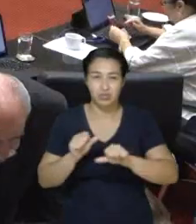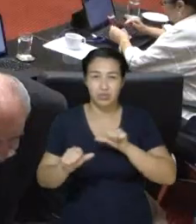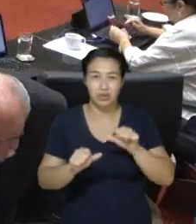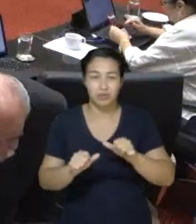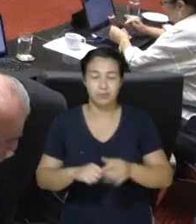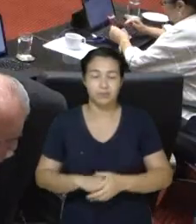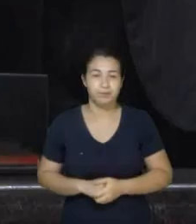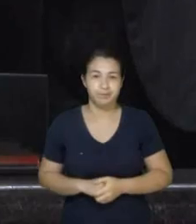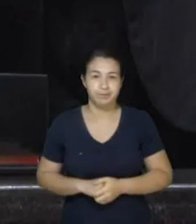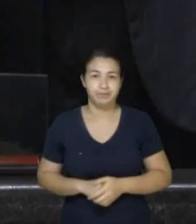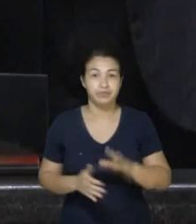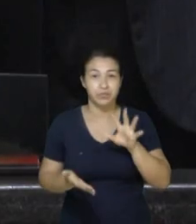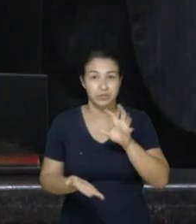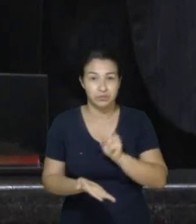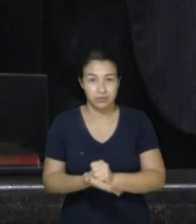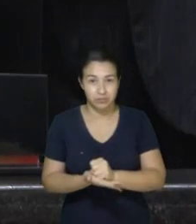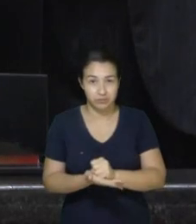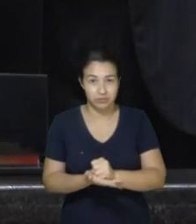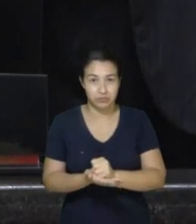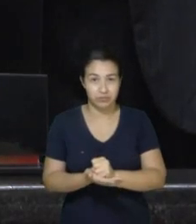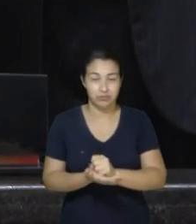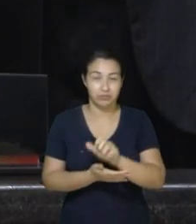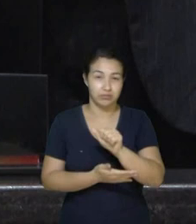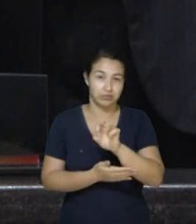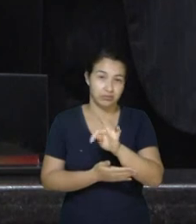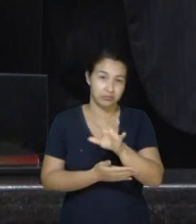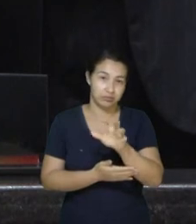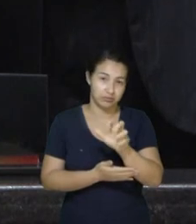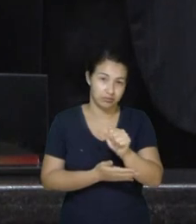deixar registrado em ata, deputado Mocelin.